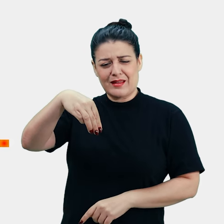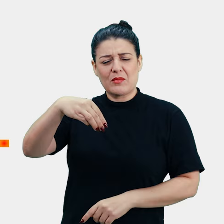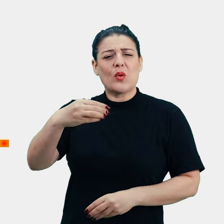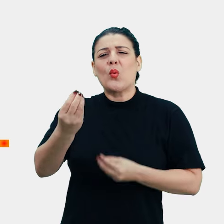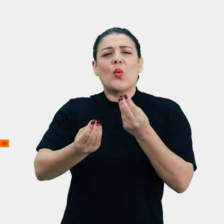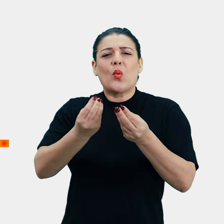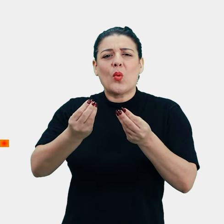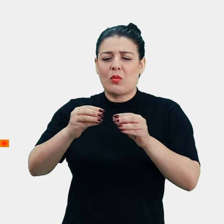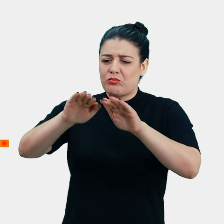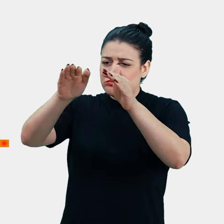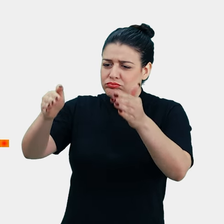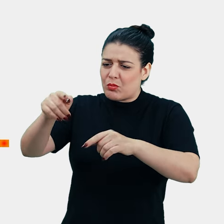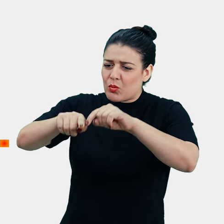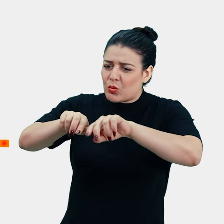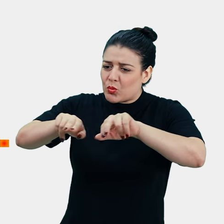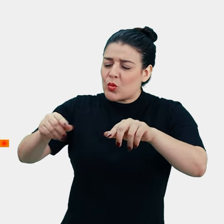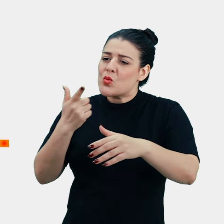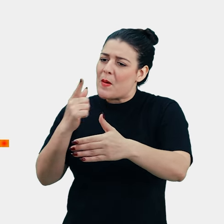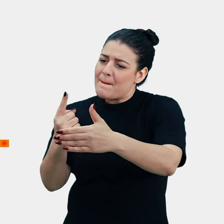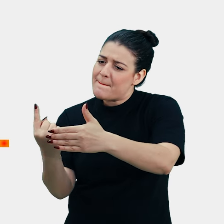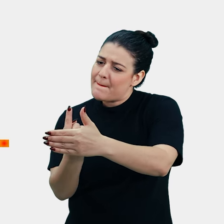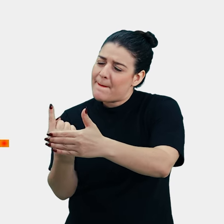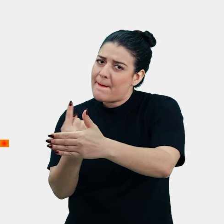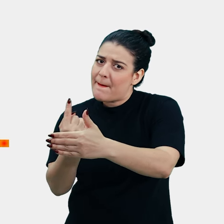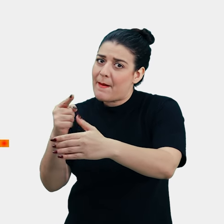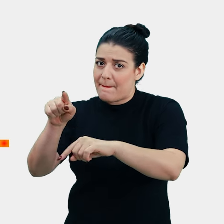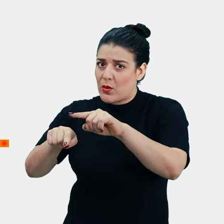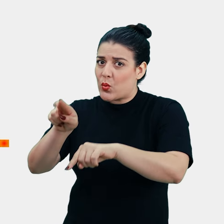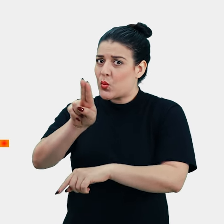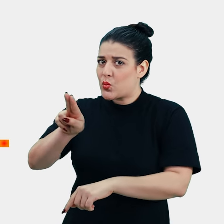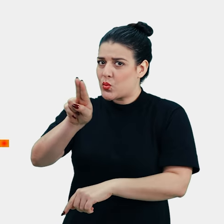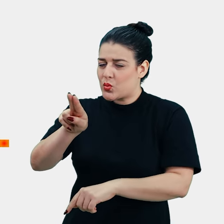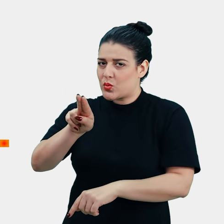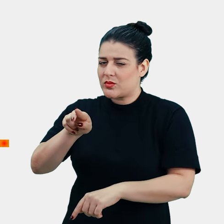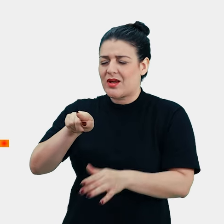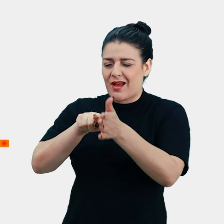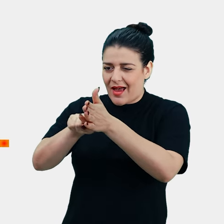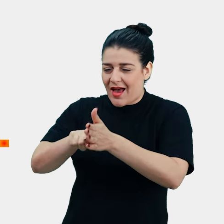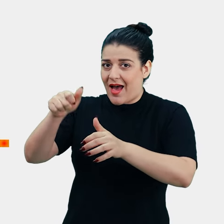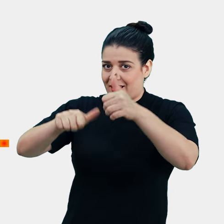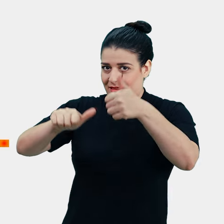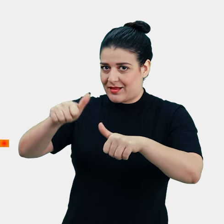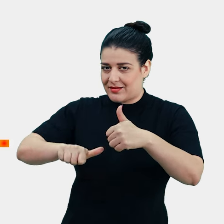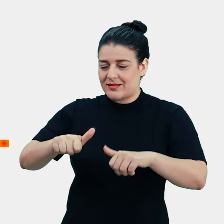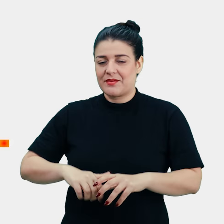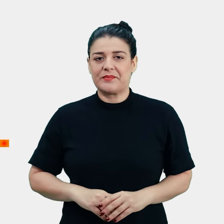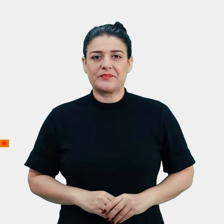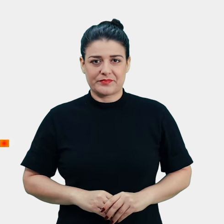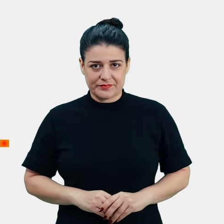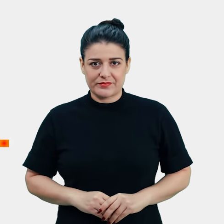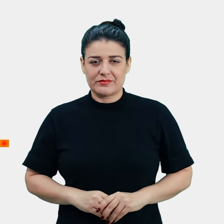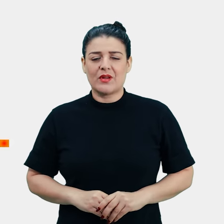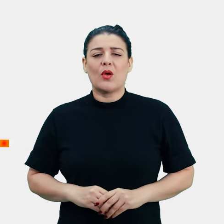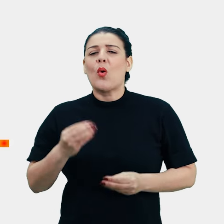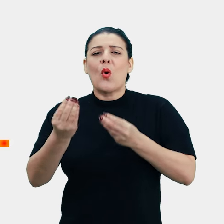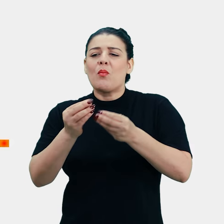é um espectrômetro de massas, né, que é o equipamento que nós utilizamos para fazer esse tipo de análise. A aquisição dos